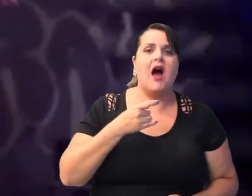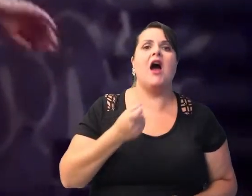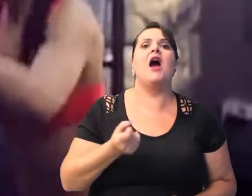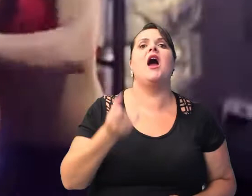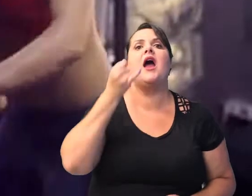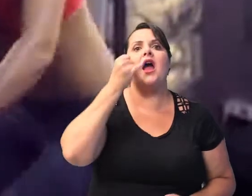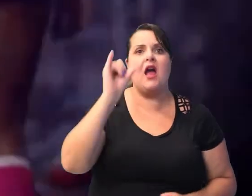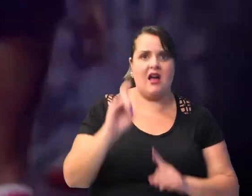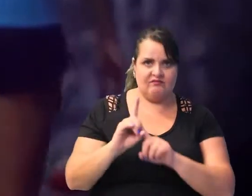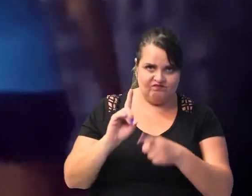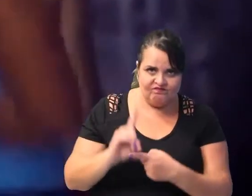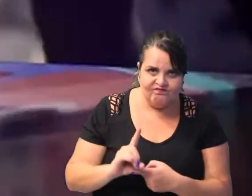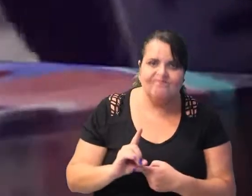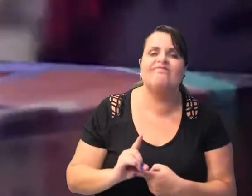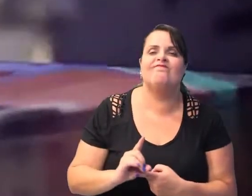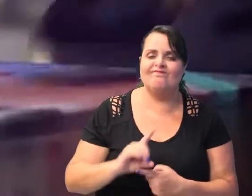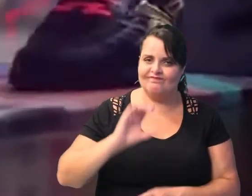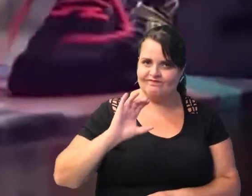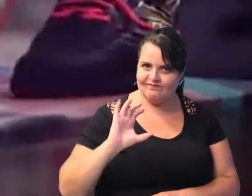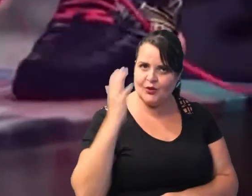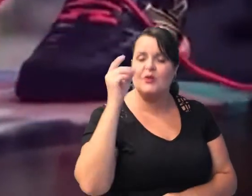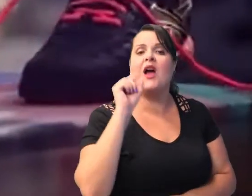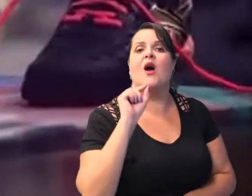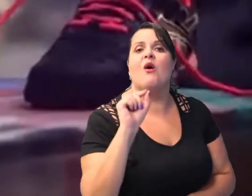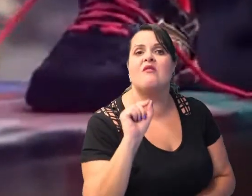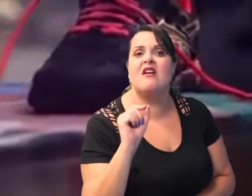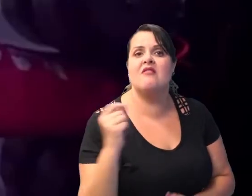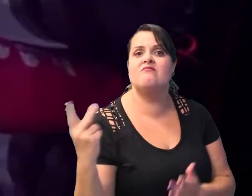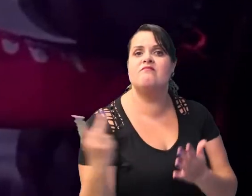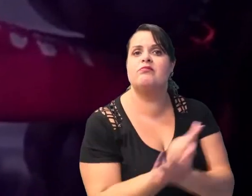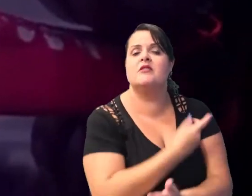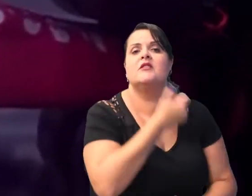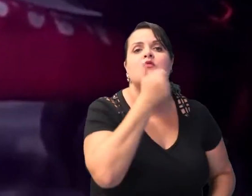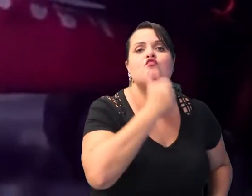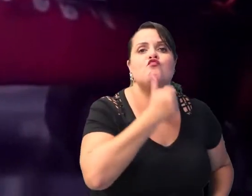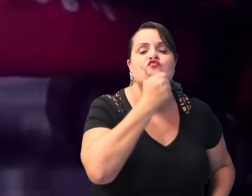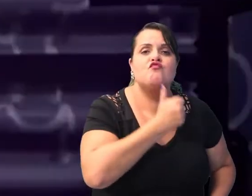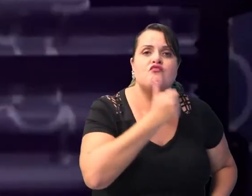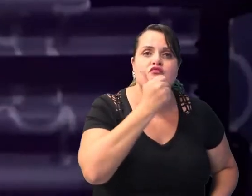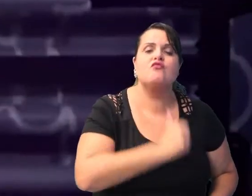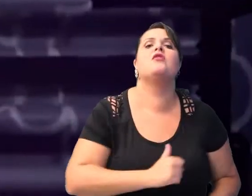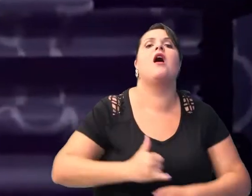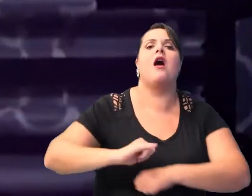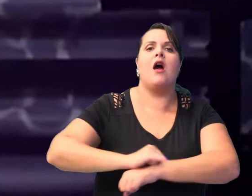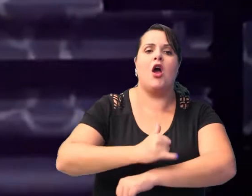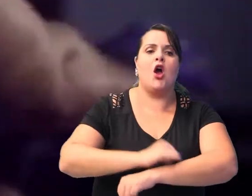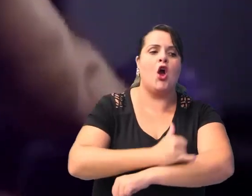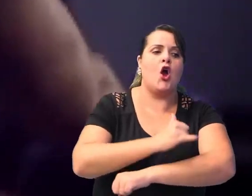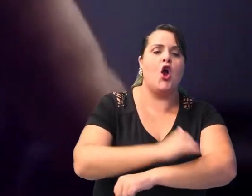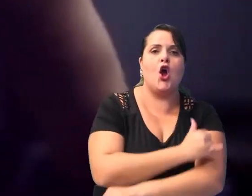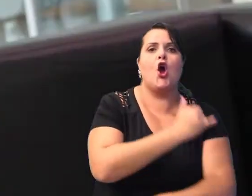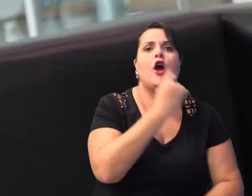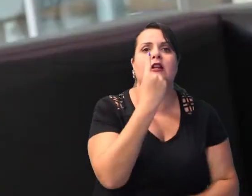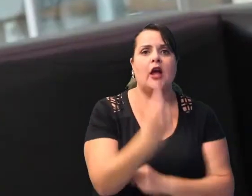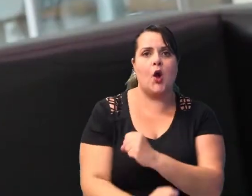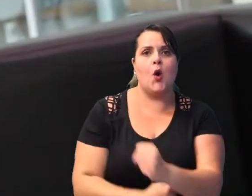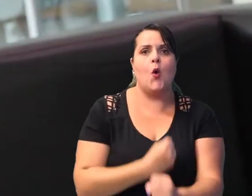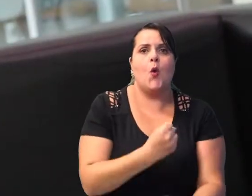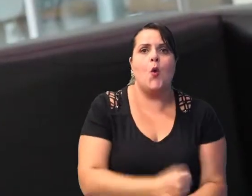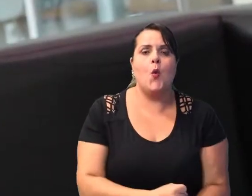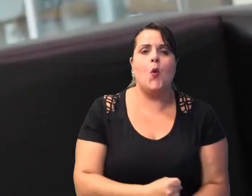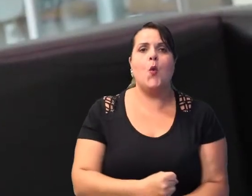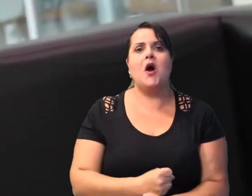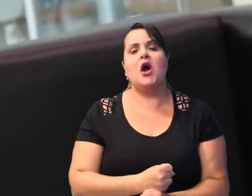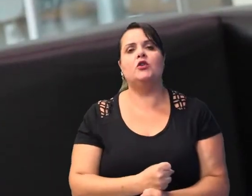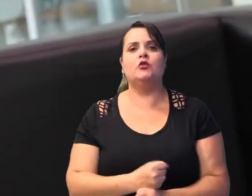anticoncepcional são estudos 3 a 4% de ganho de peso em seis meses ou um ano você acha que